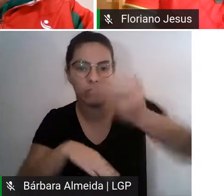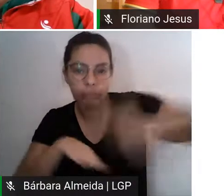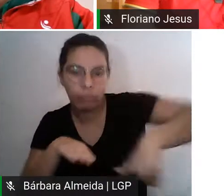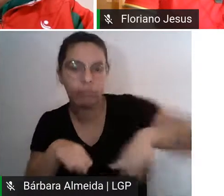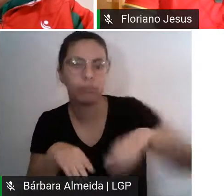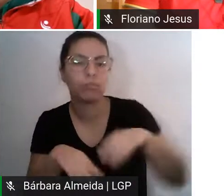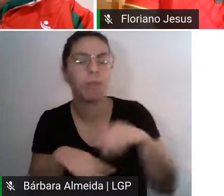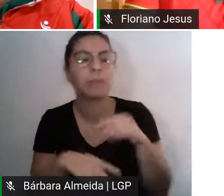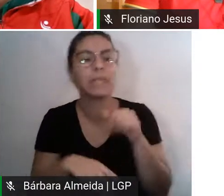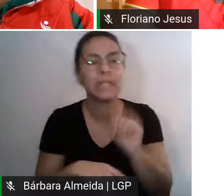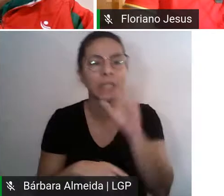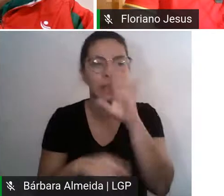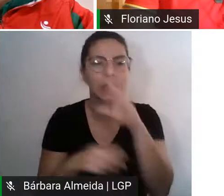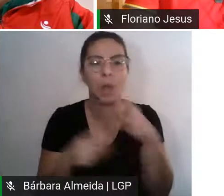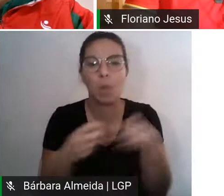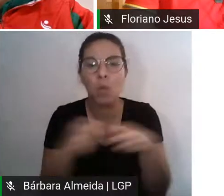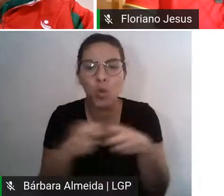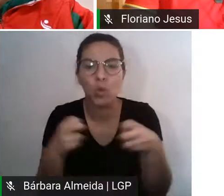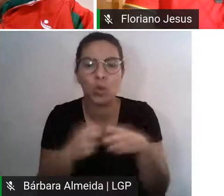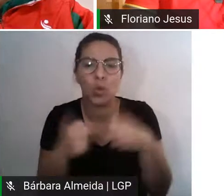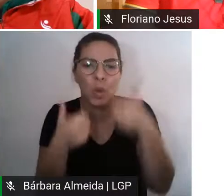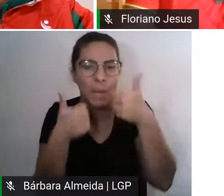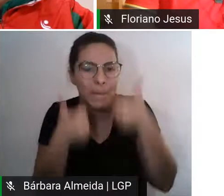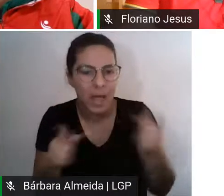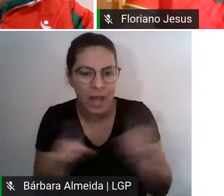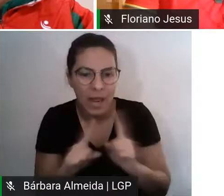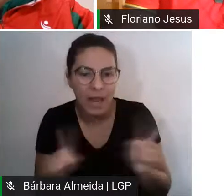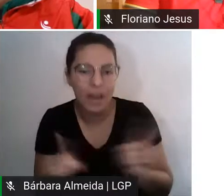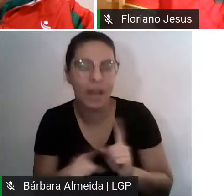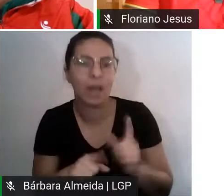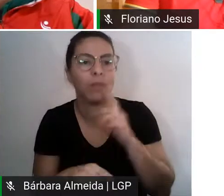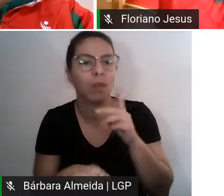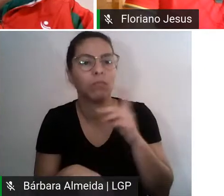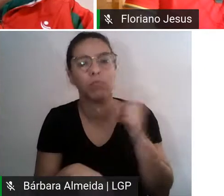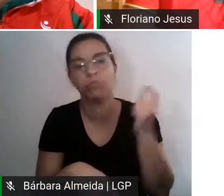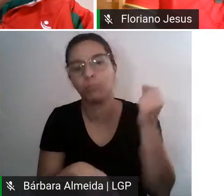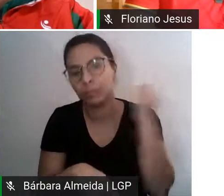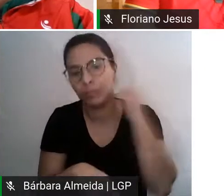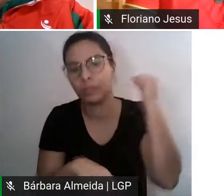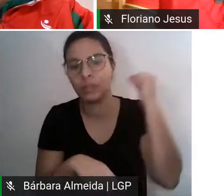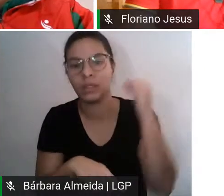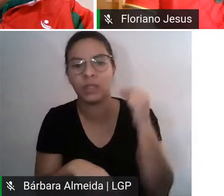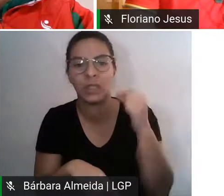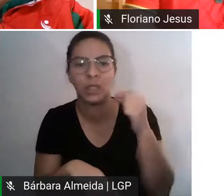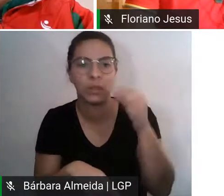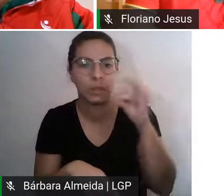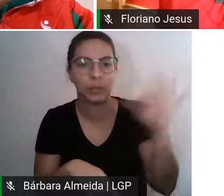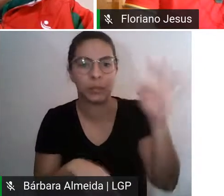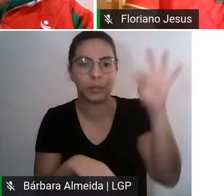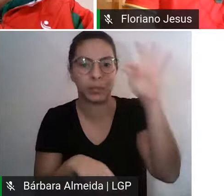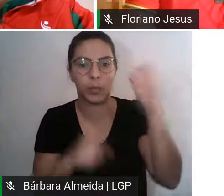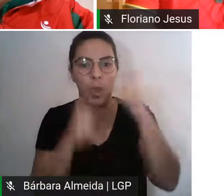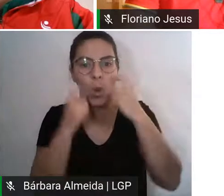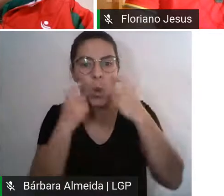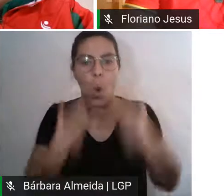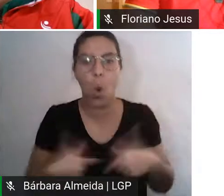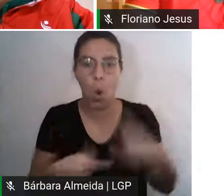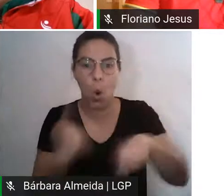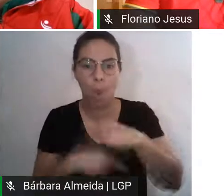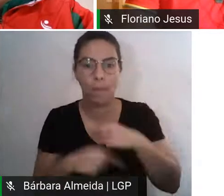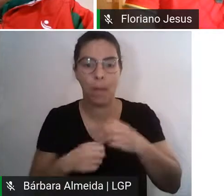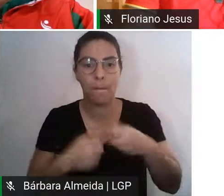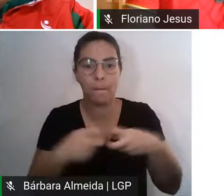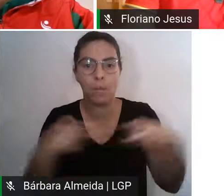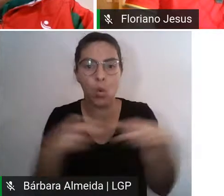ou às vezes aparece casos que apareceu uma patologia porque foi mordido por um mosquito e houve uma reação alérgica do corpo todo e a pessoa perdeu função